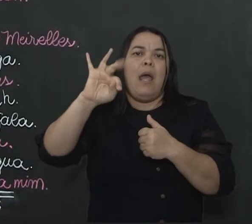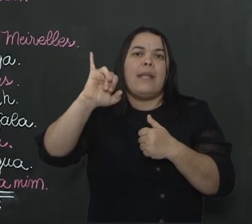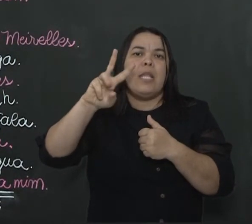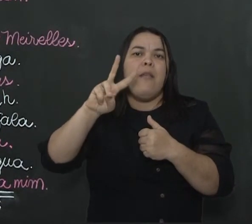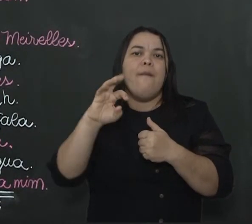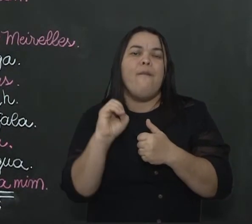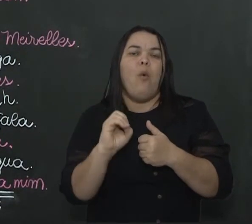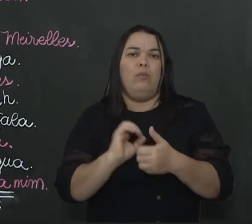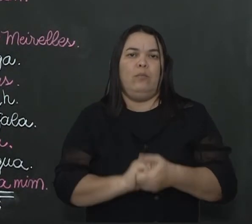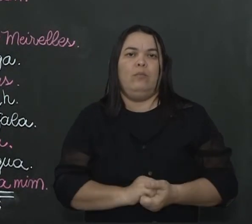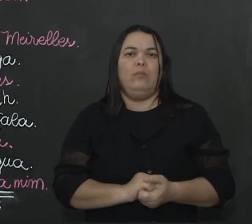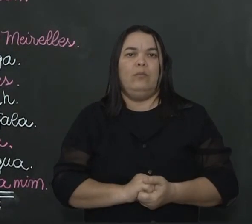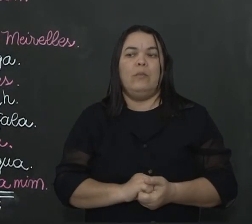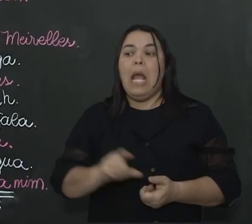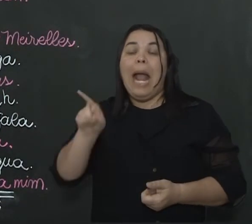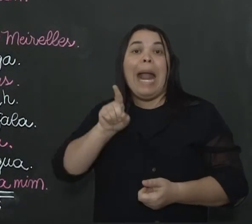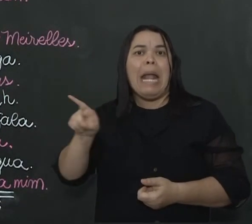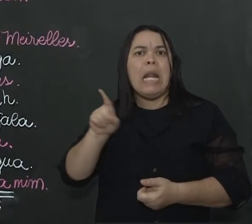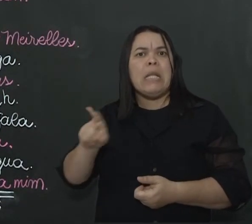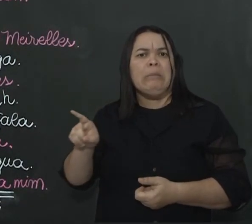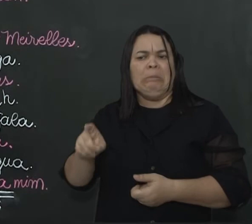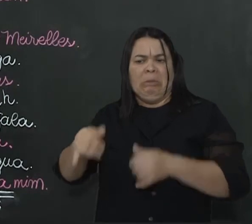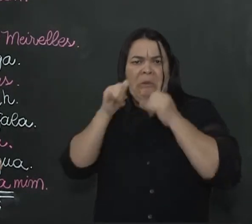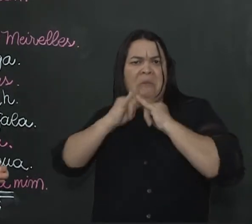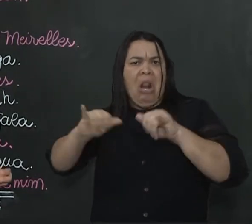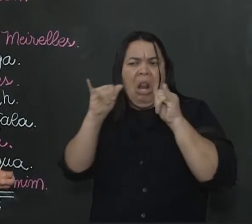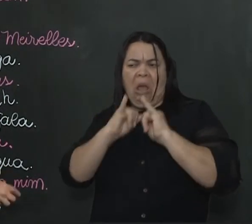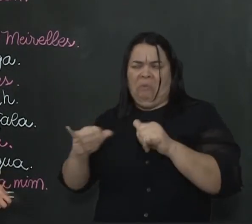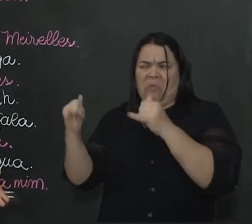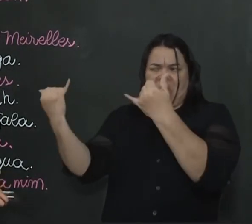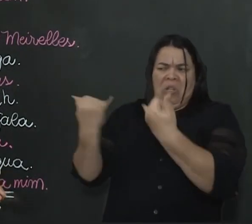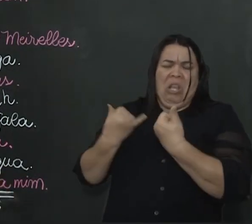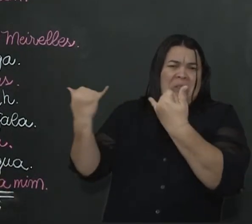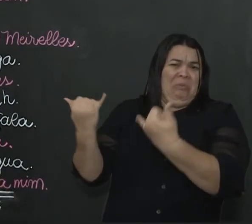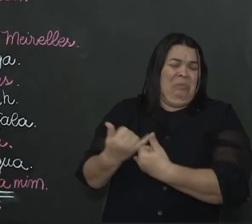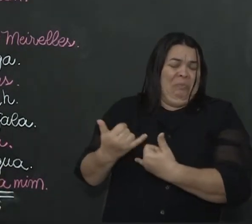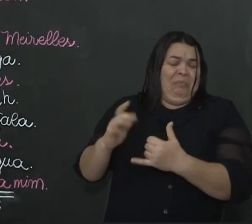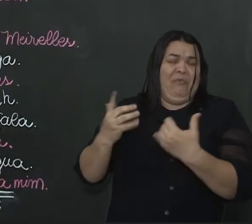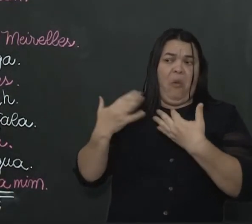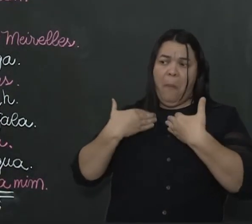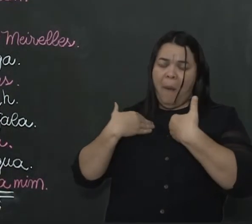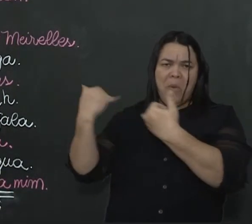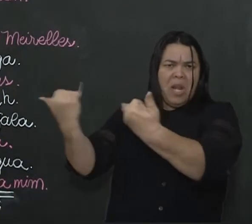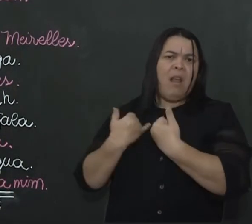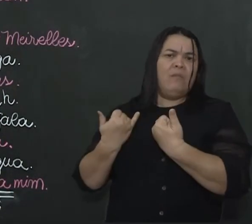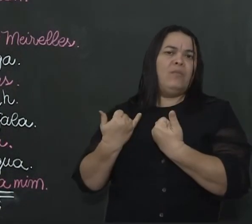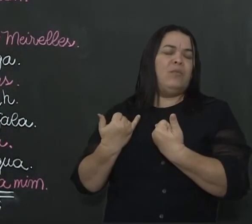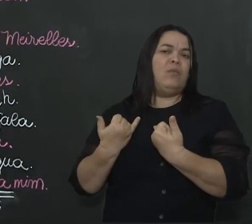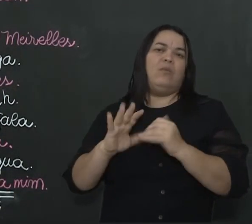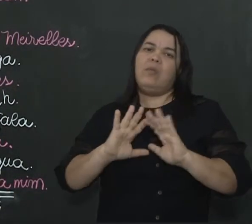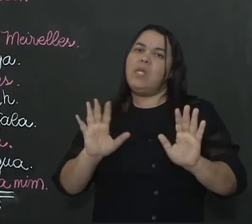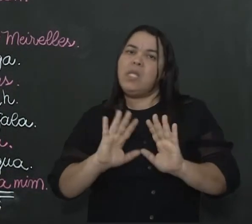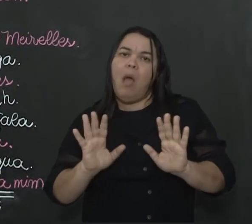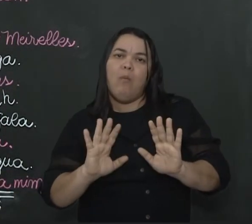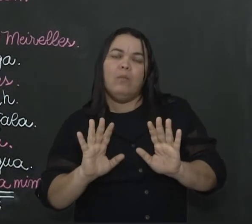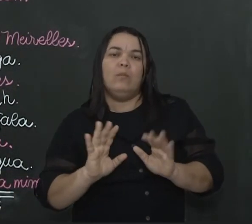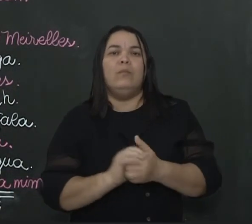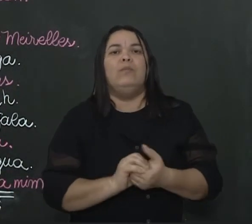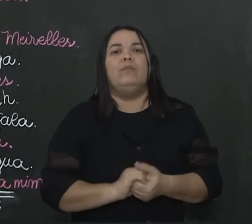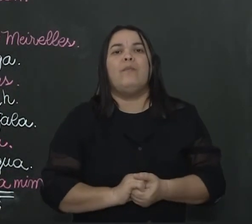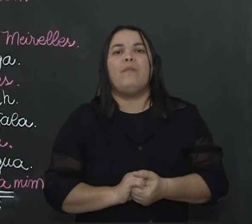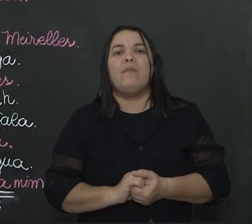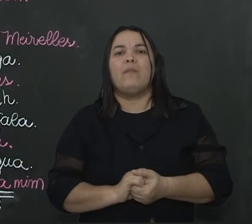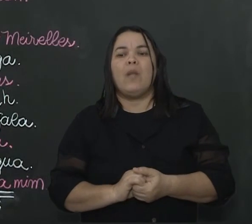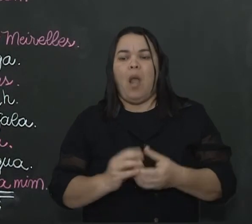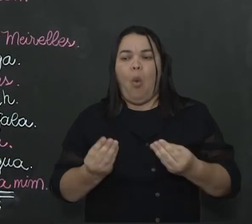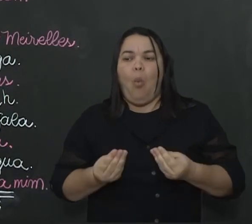Aquelas palavras horríveis foram direcionadas a mim, então, por favor, com o pronome pessoal do caso oblíquo, não, hein? Ofereci